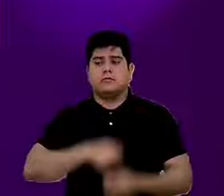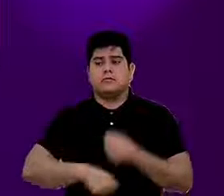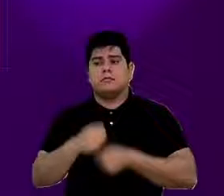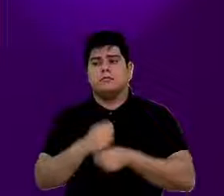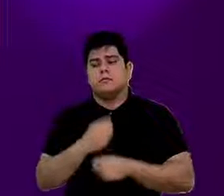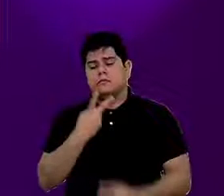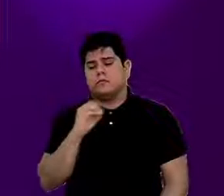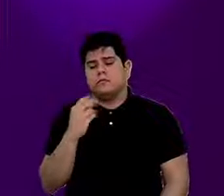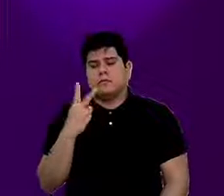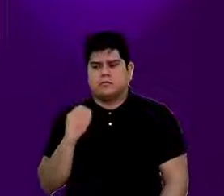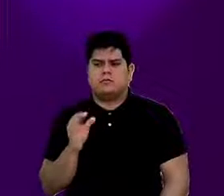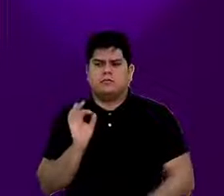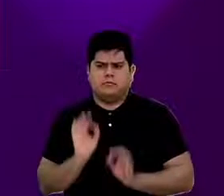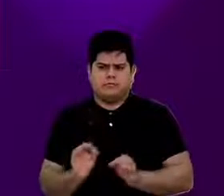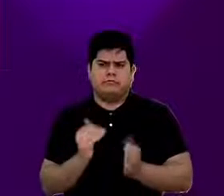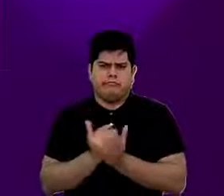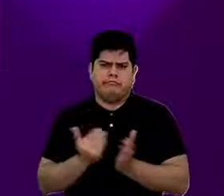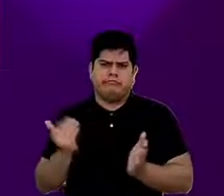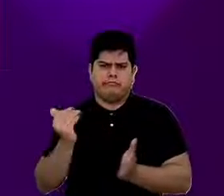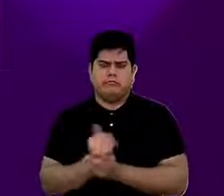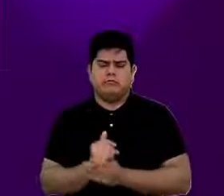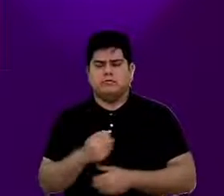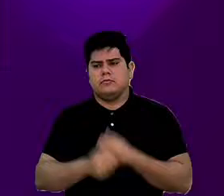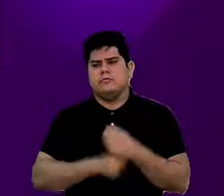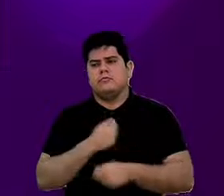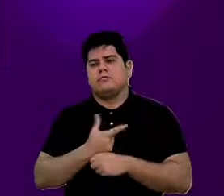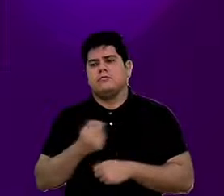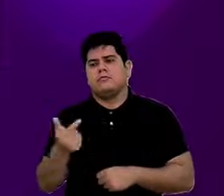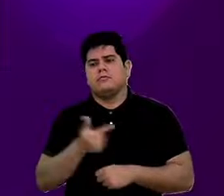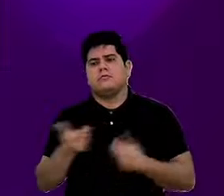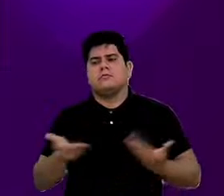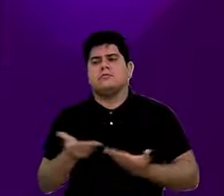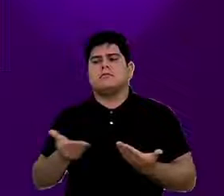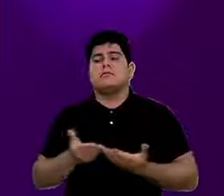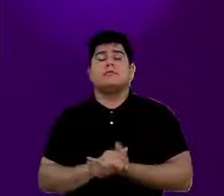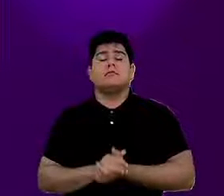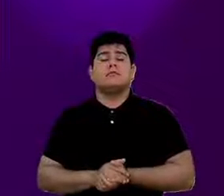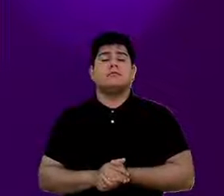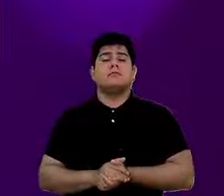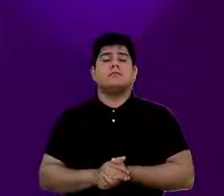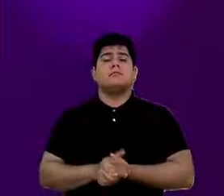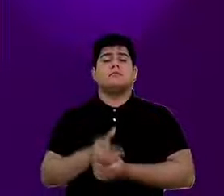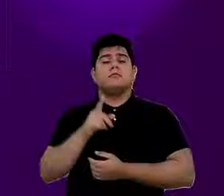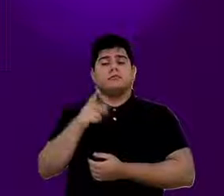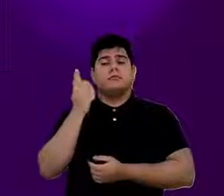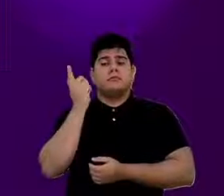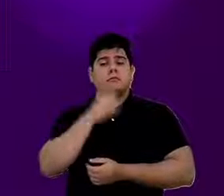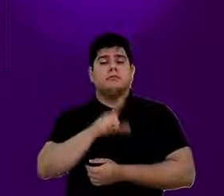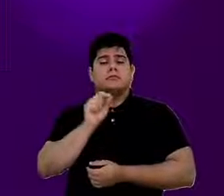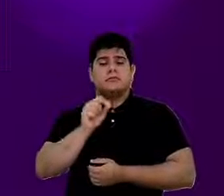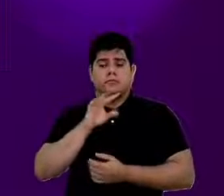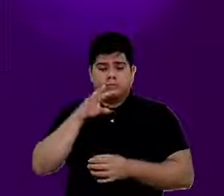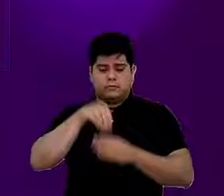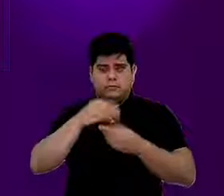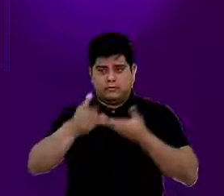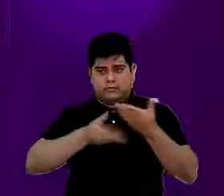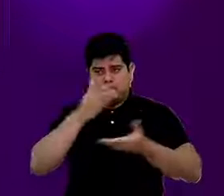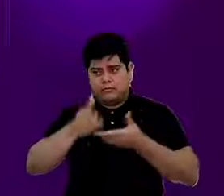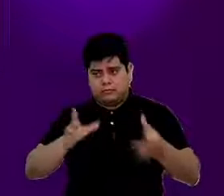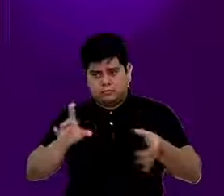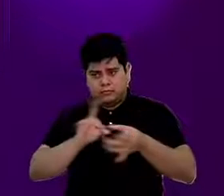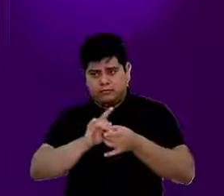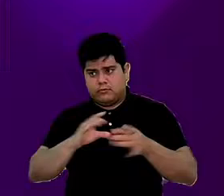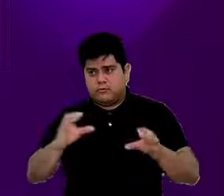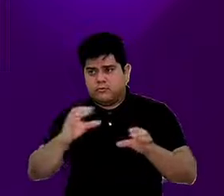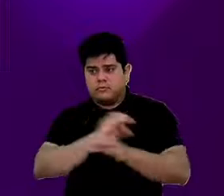2020 que com certeza já aumentou agora em 2022. E a gente concebe, e aí dentro dessa linha de cuidado